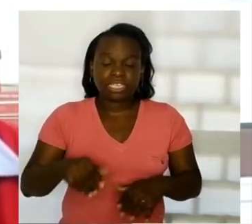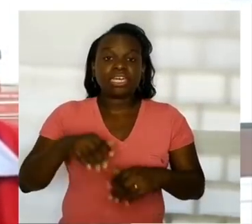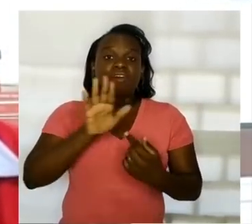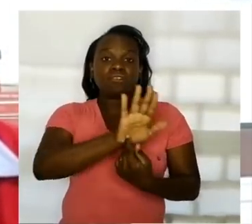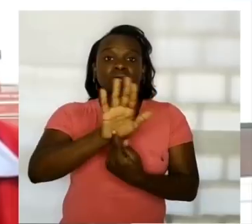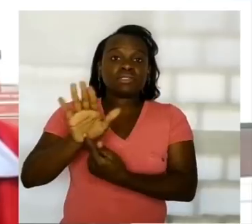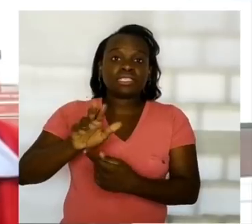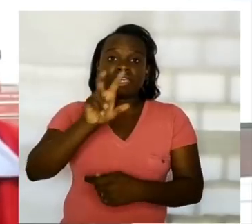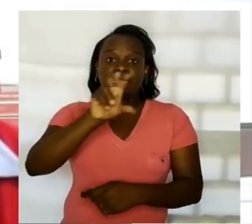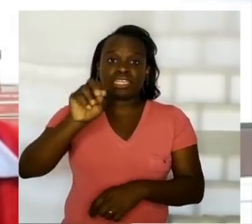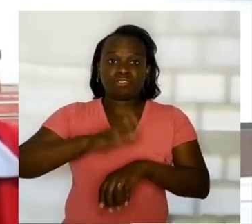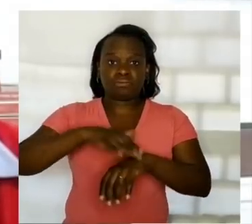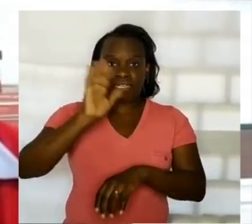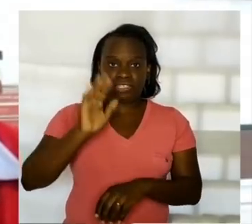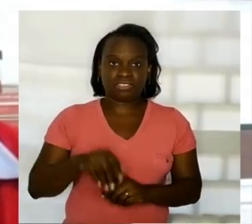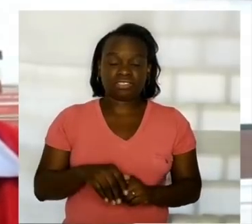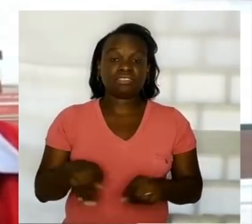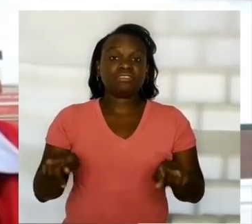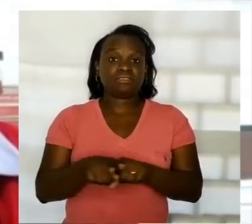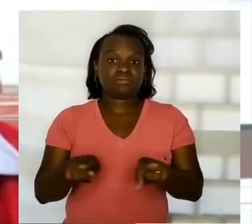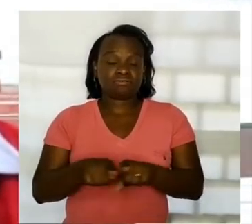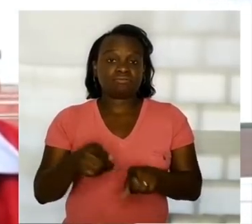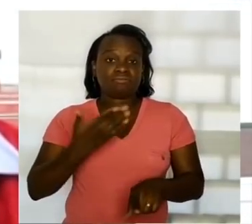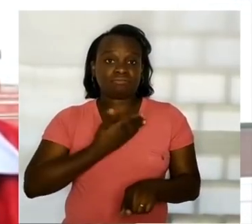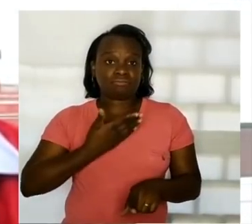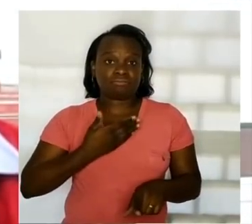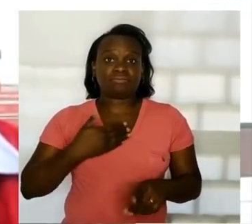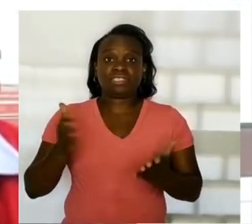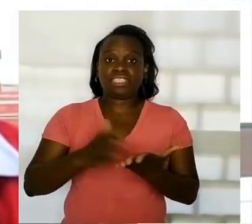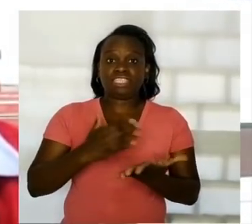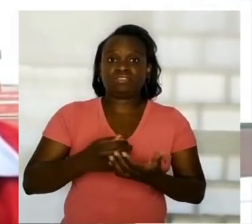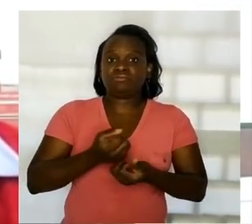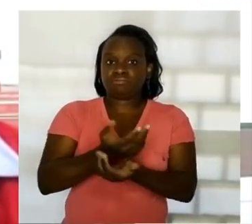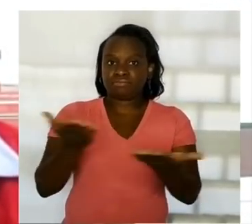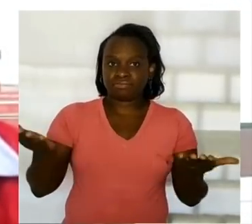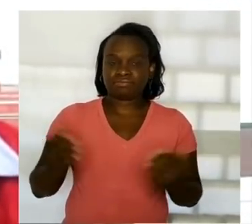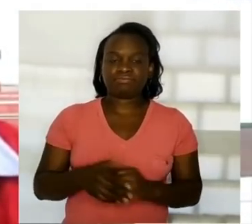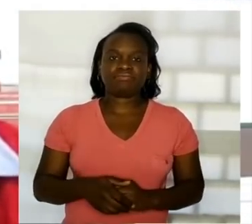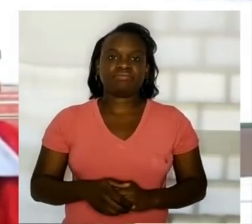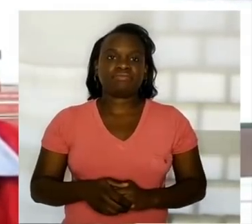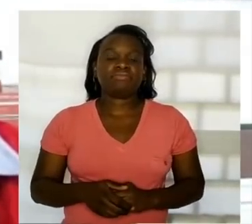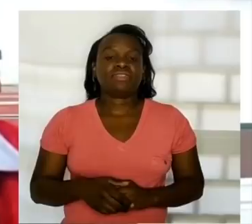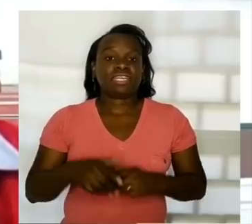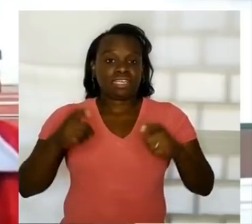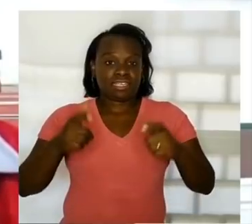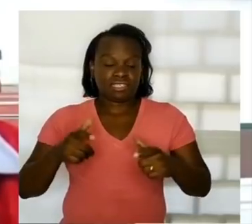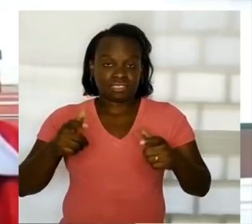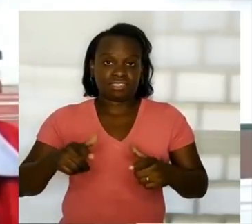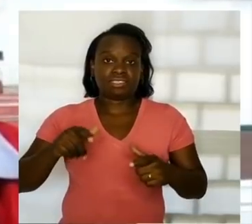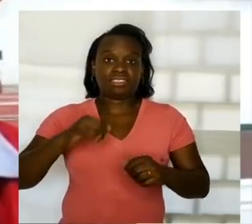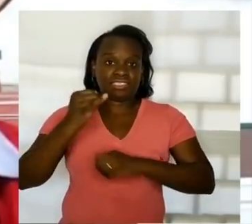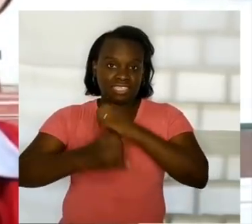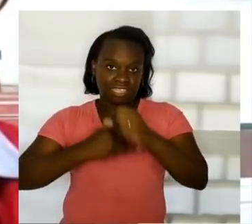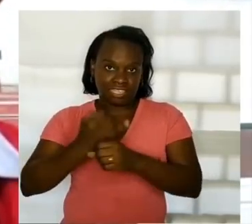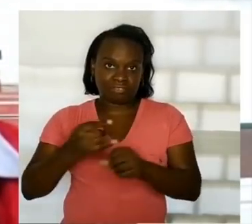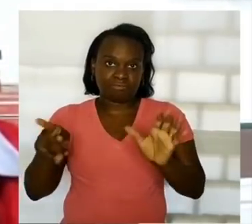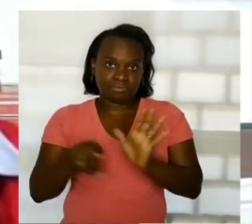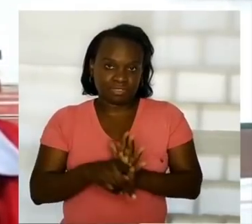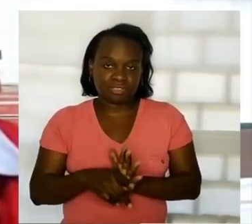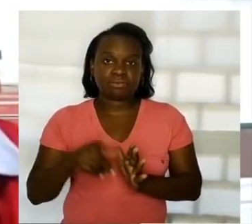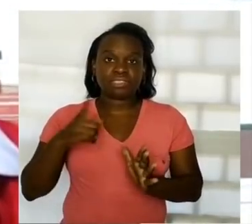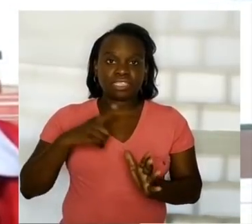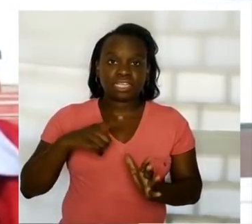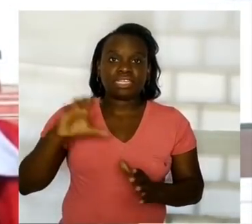de 500 serão apresentados. Também os colegas que estão lançando seus livros. Neste espaço online,